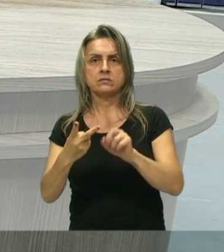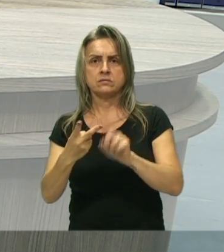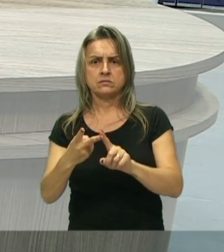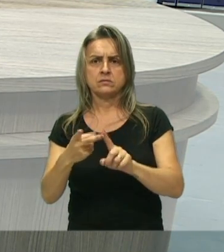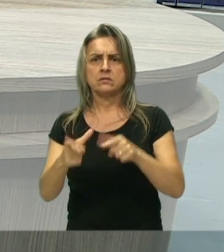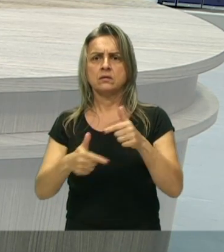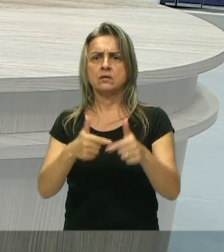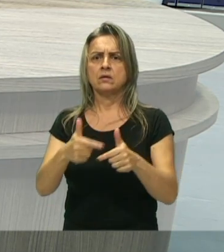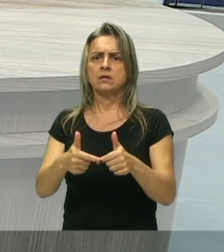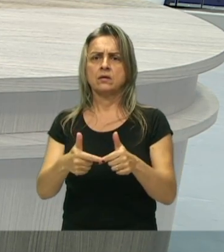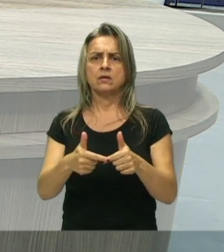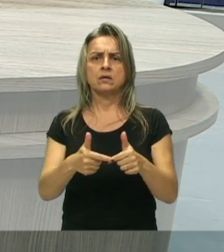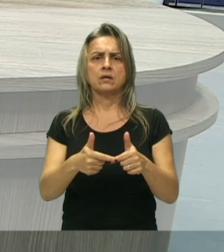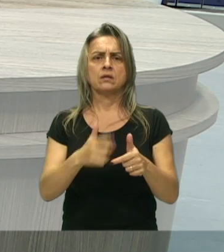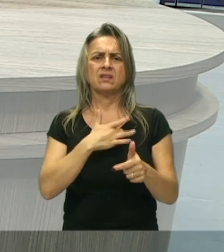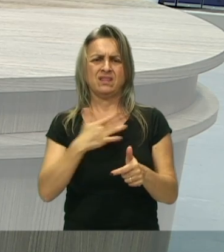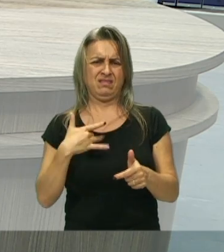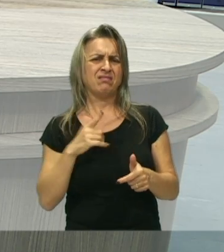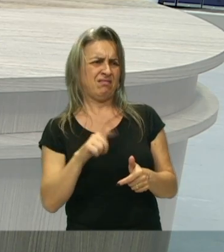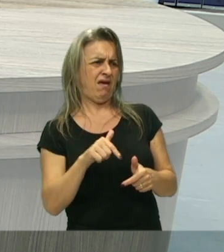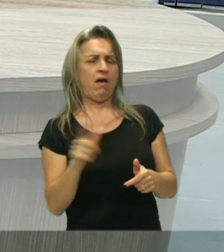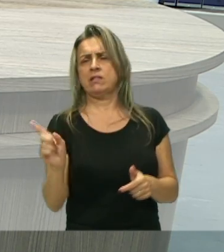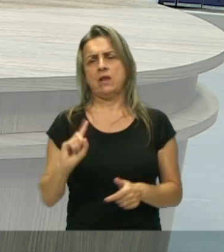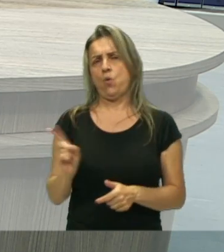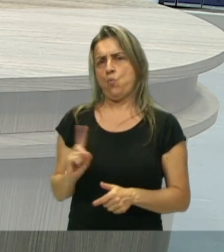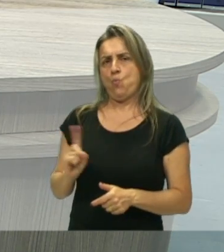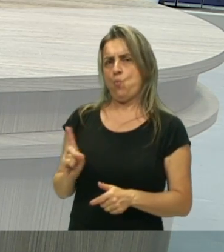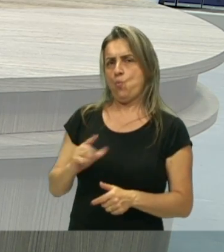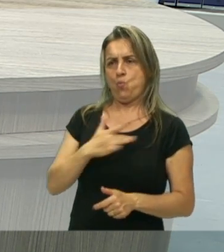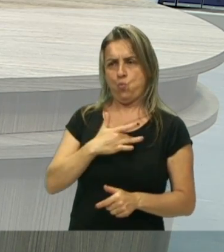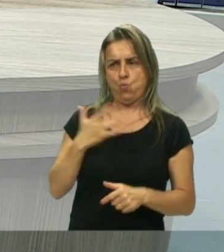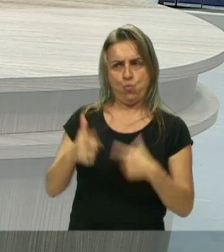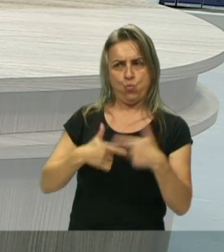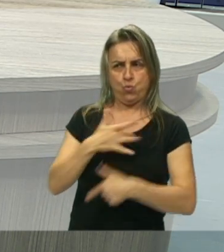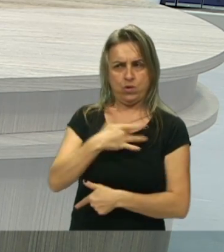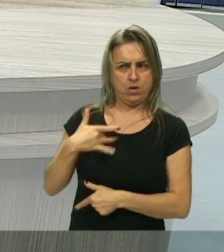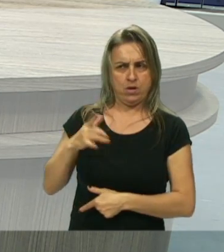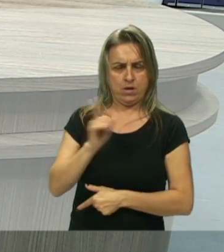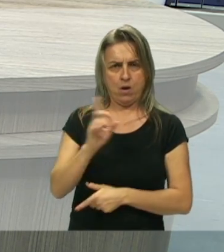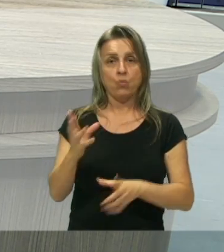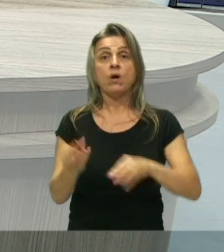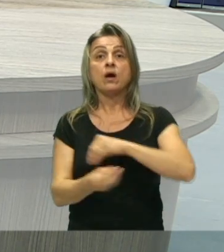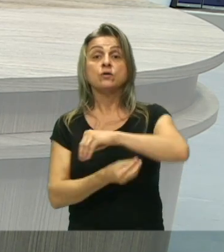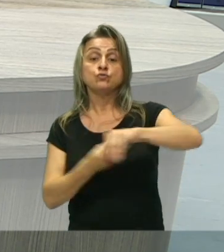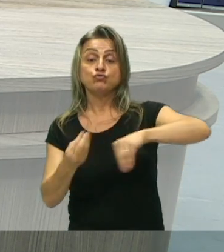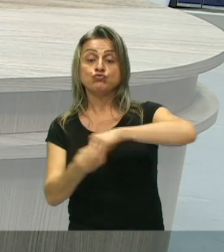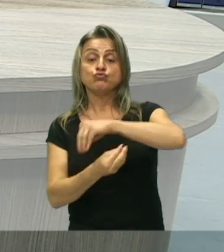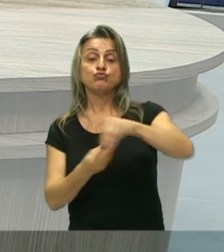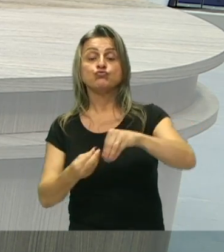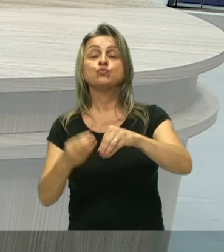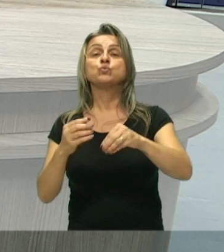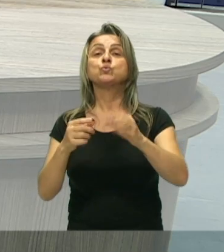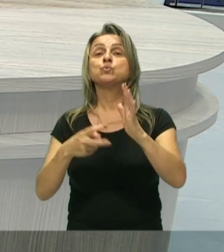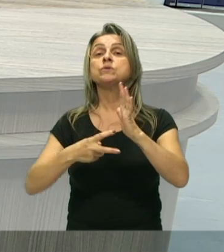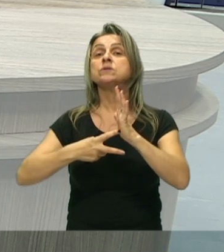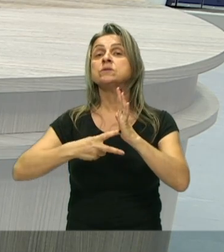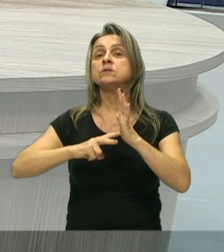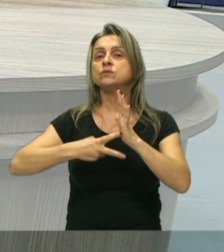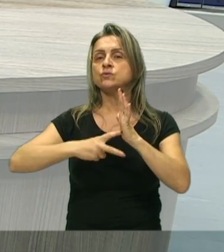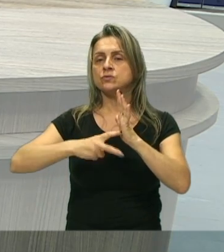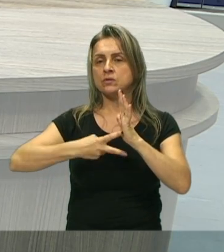esse não é dos trabalhadores da saúde. Seria dos trabalhadores. Daí engloba os sindicatos. Todos os trabalhadores